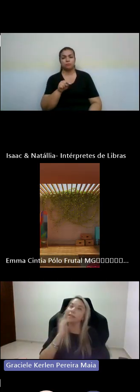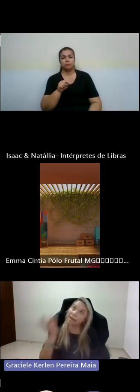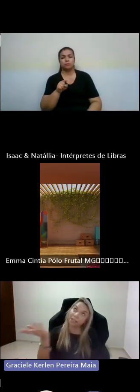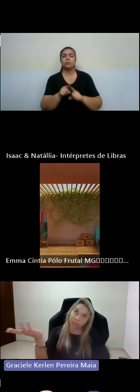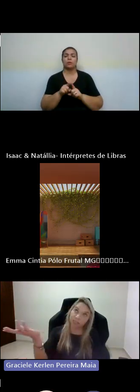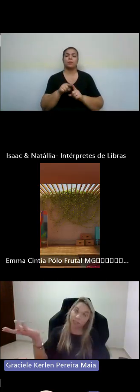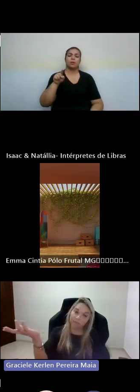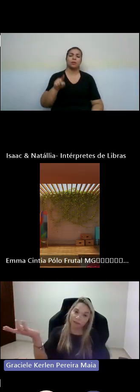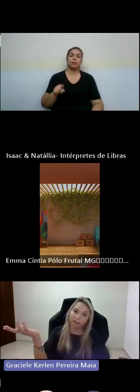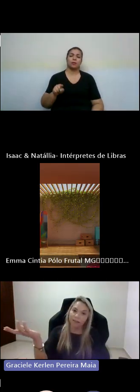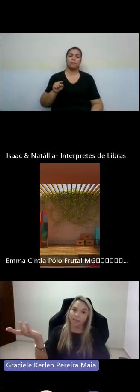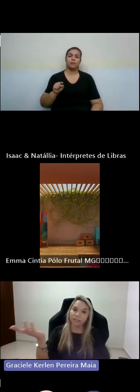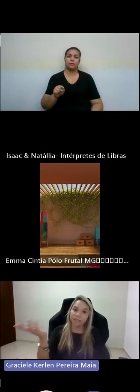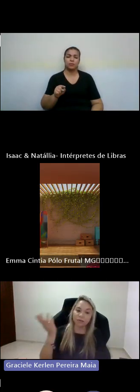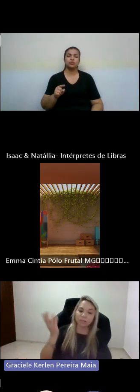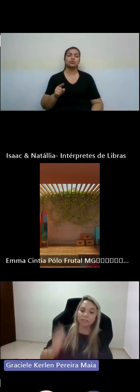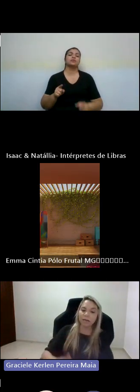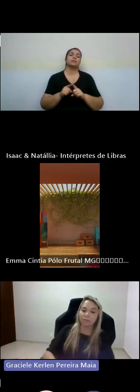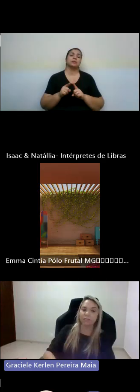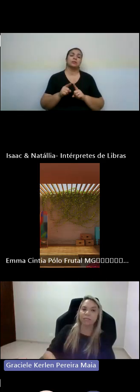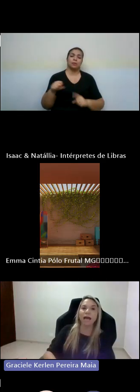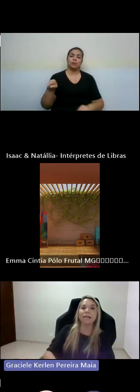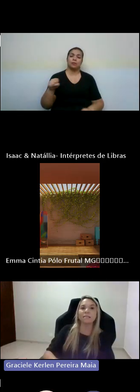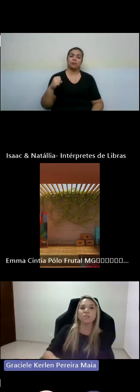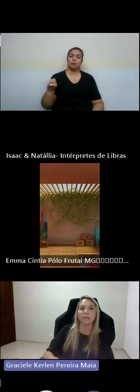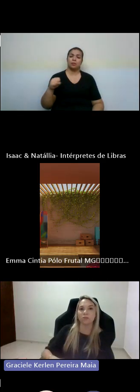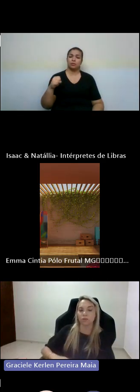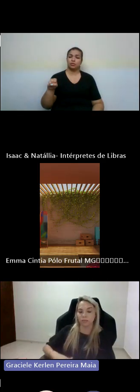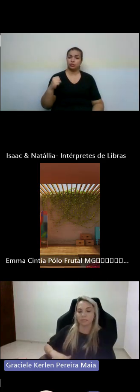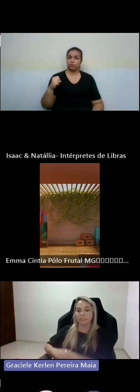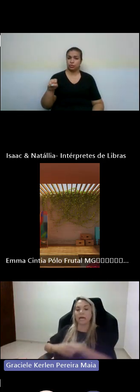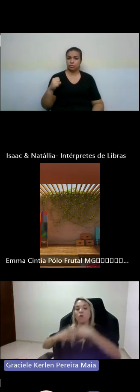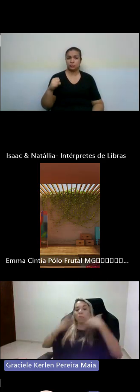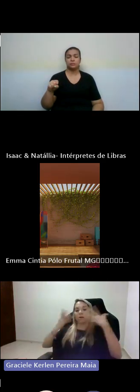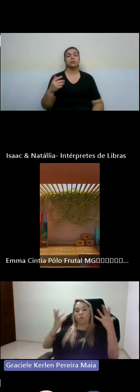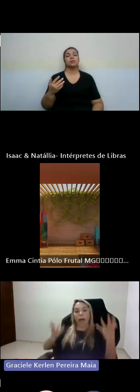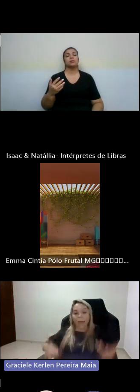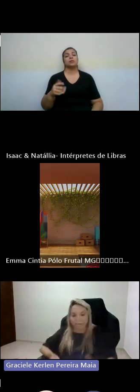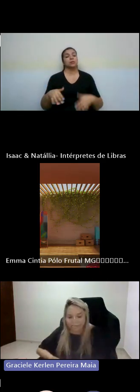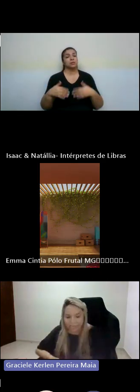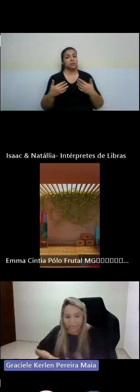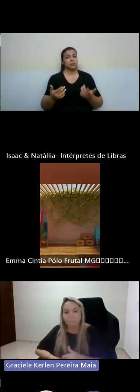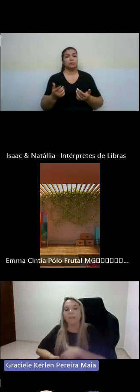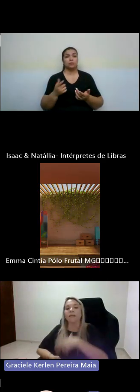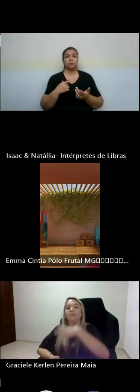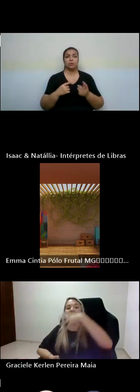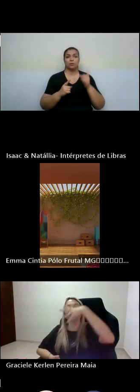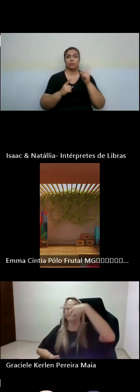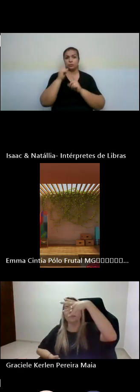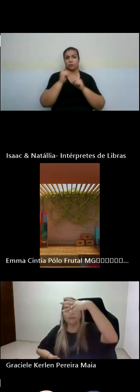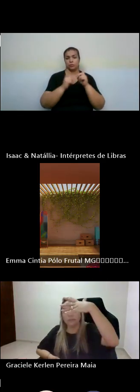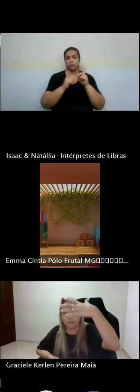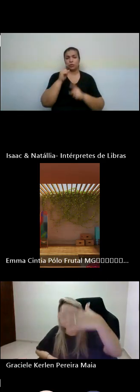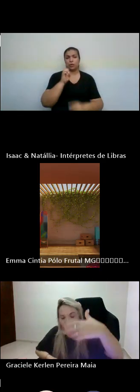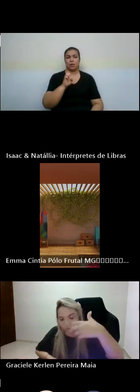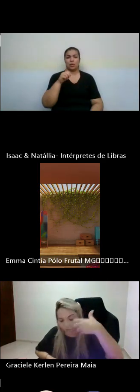afirmativa, negativa. Então, nós temos que as expressões não manuais,